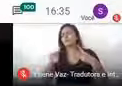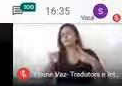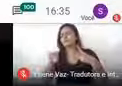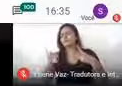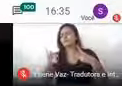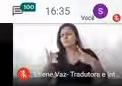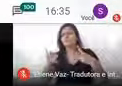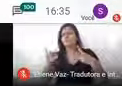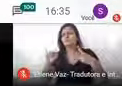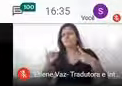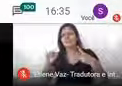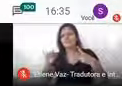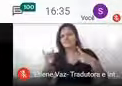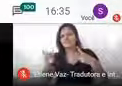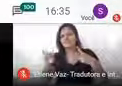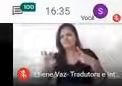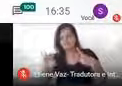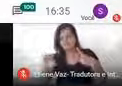pluridimensionalidade